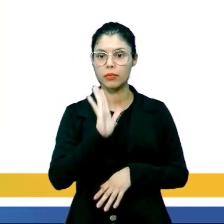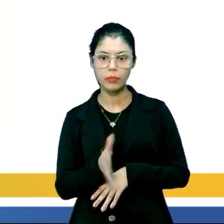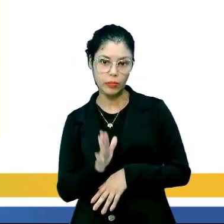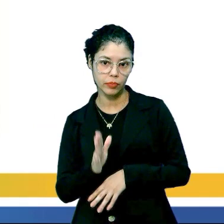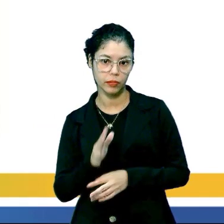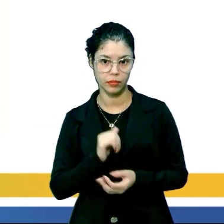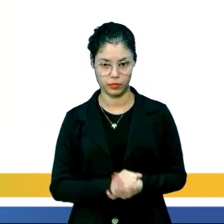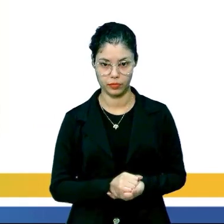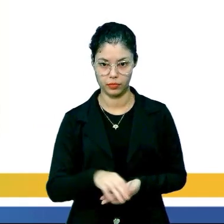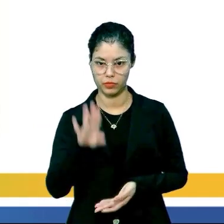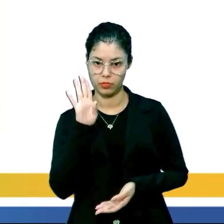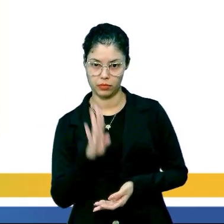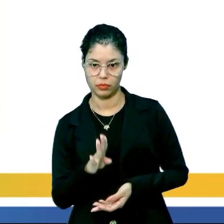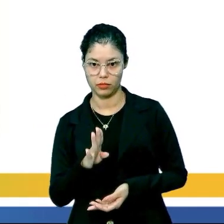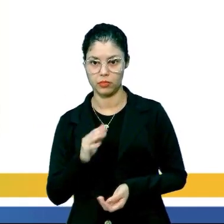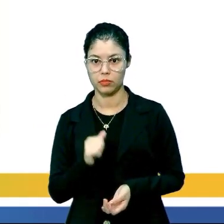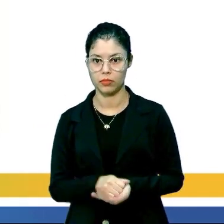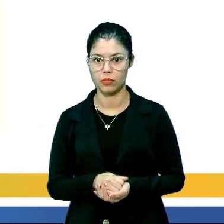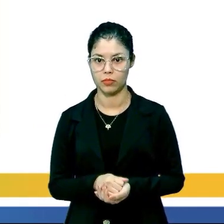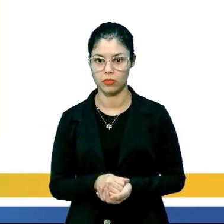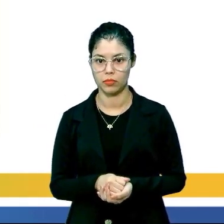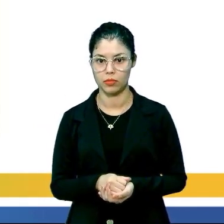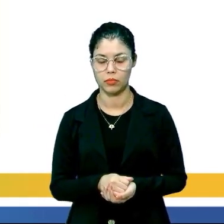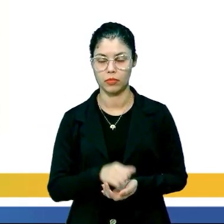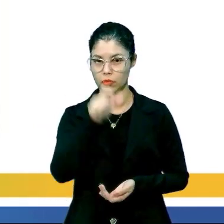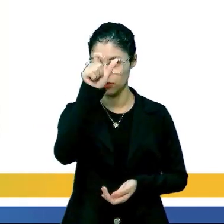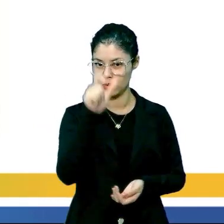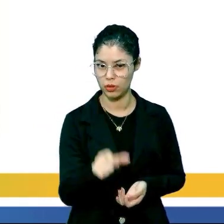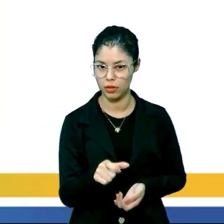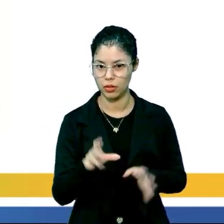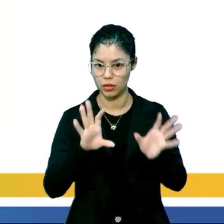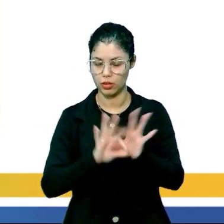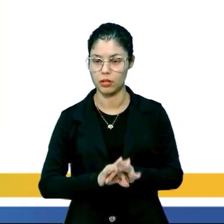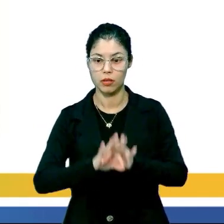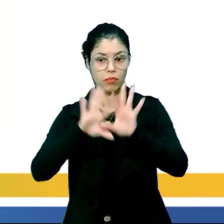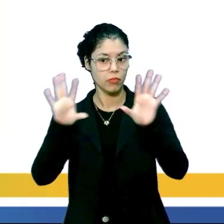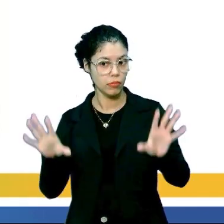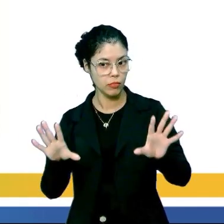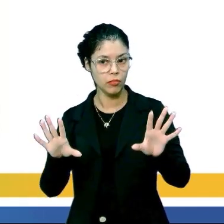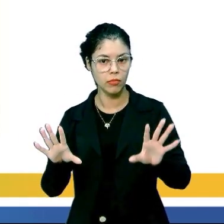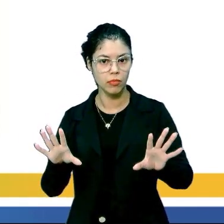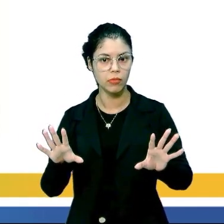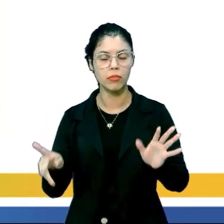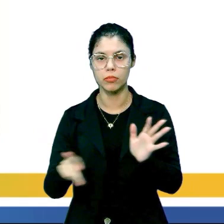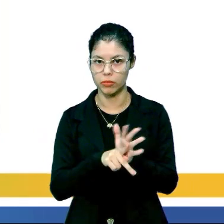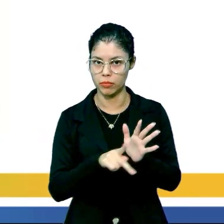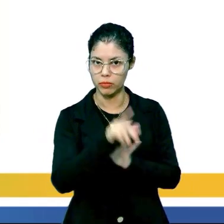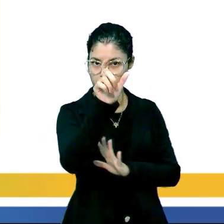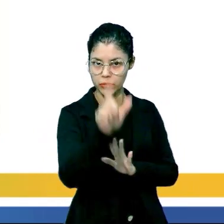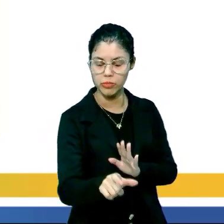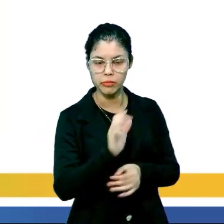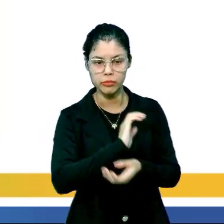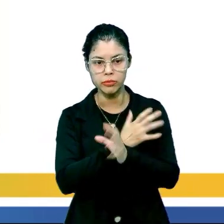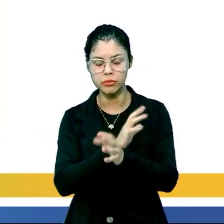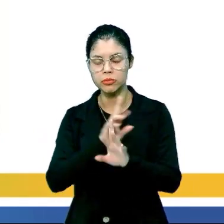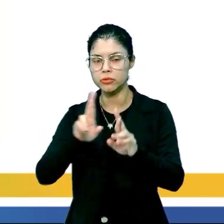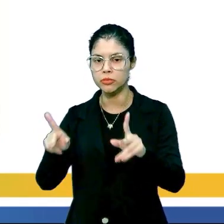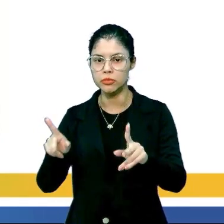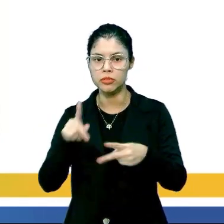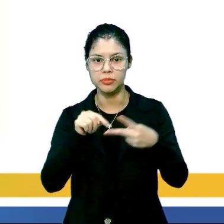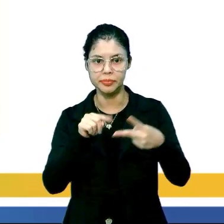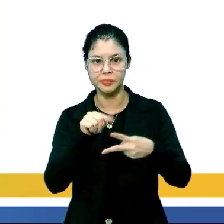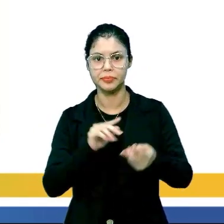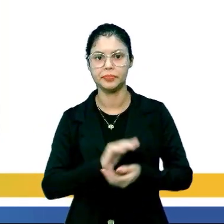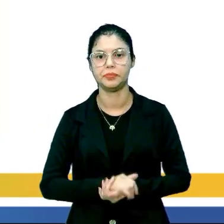o linfócito B, ele amadurece na medula óssea e é liberado pela medula óssea, tá? Então tem essa diferença entre